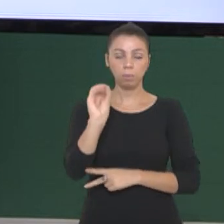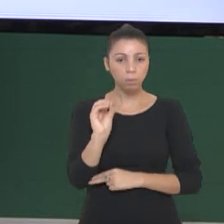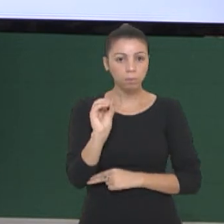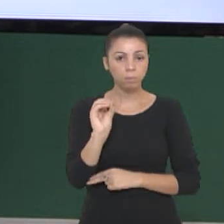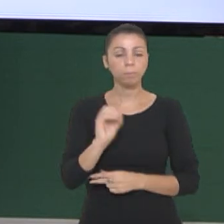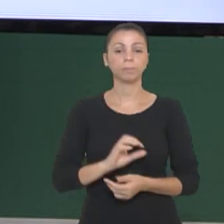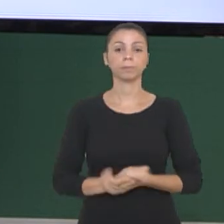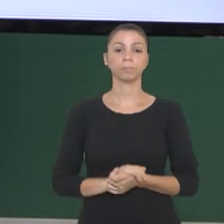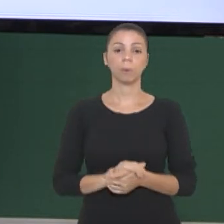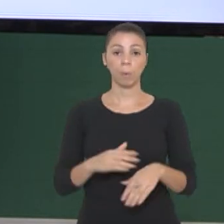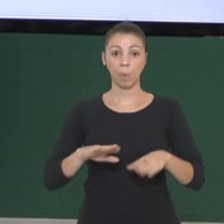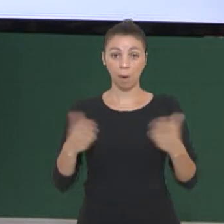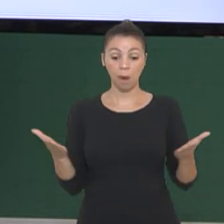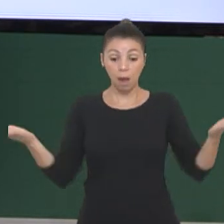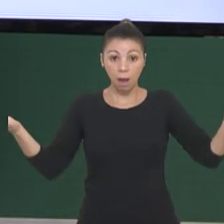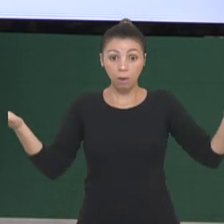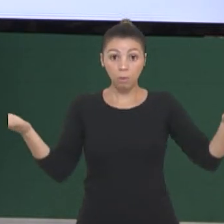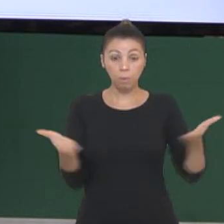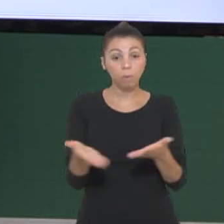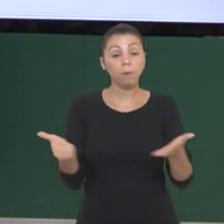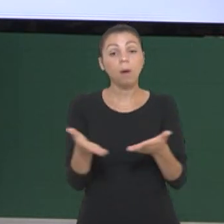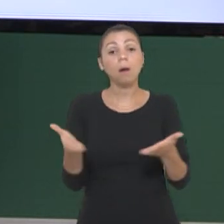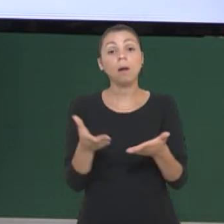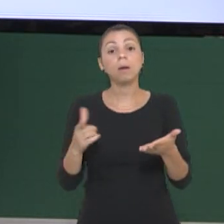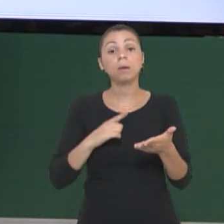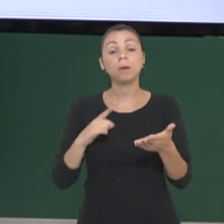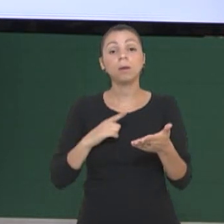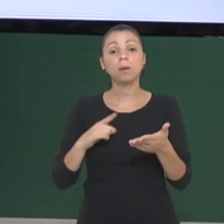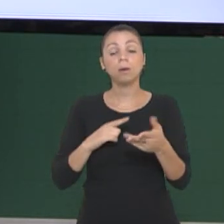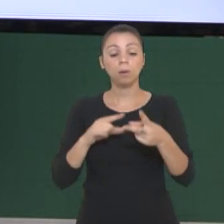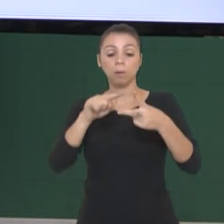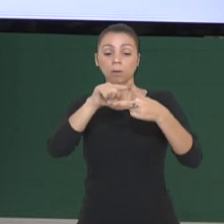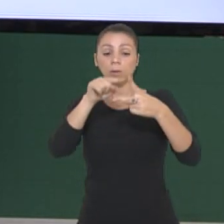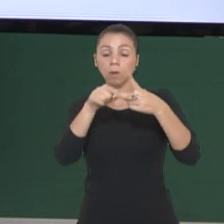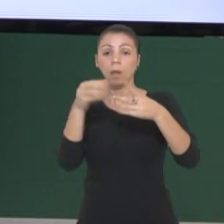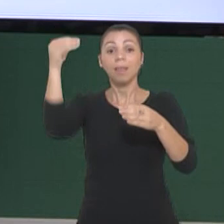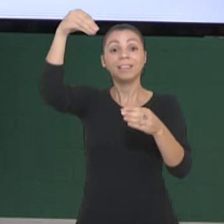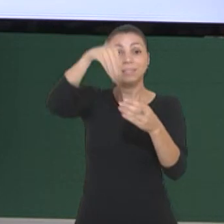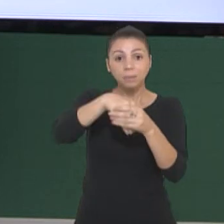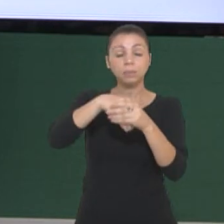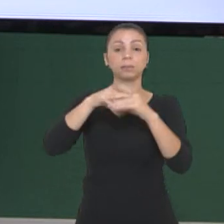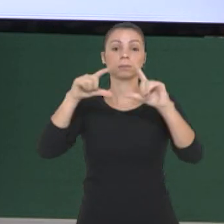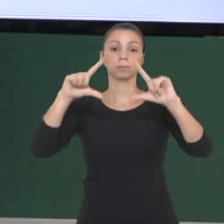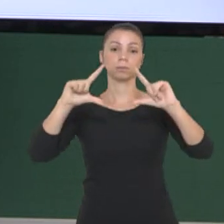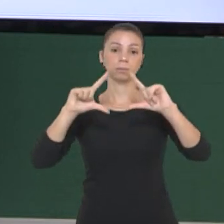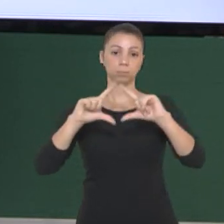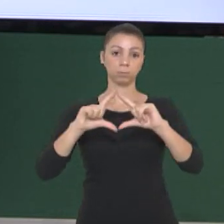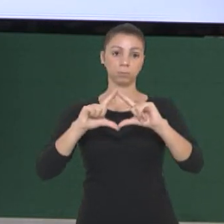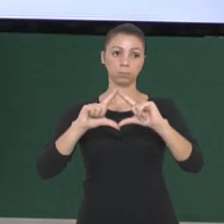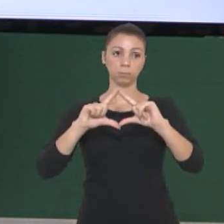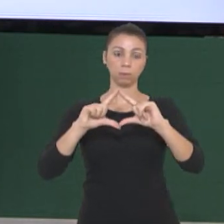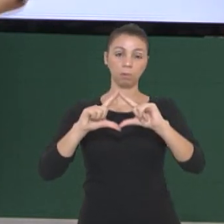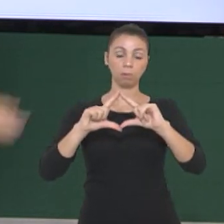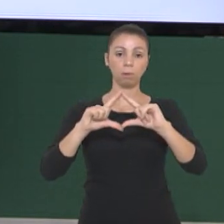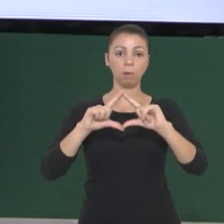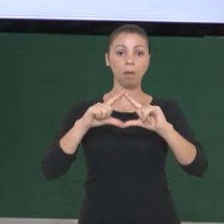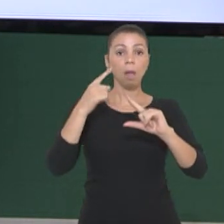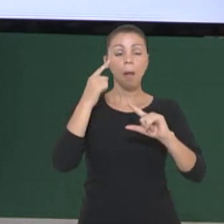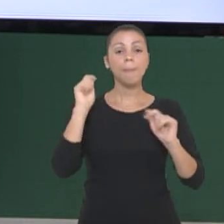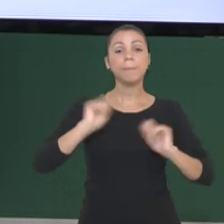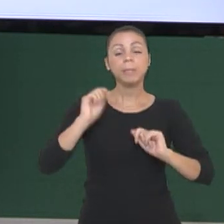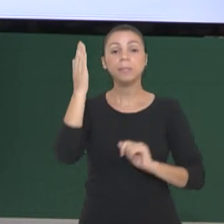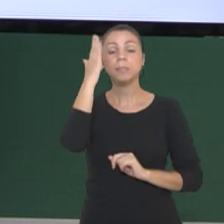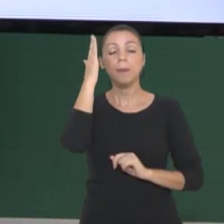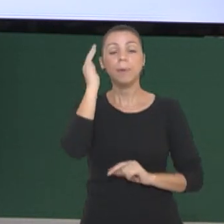Então agora nós estamos vendo os ângulos dentro dos triângulos. E o que a gente precisa saber aqui? Que